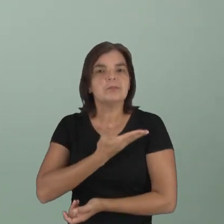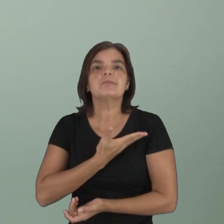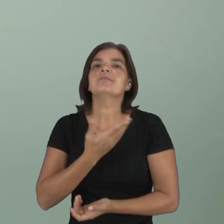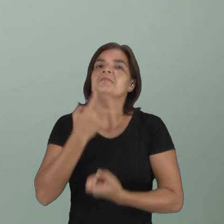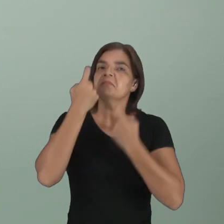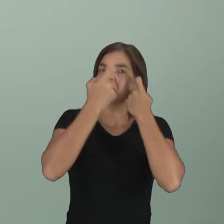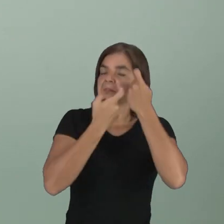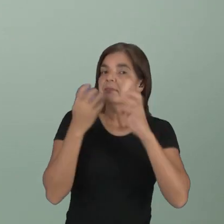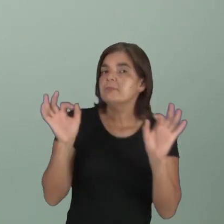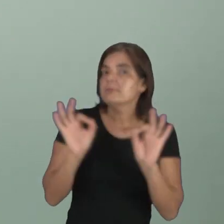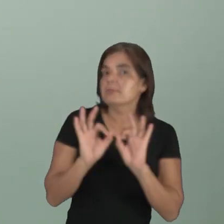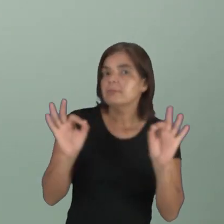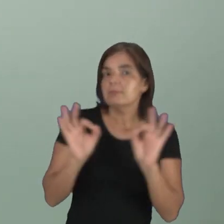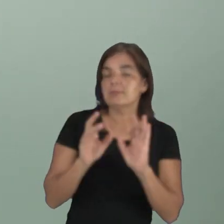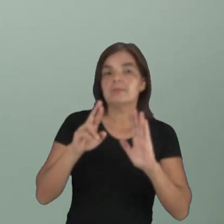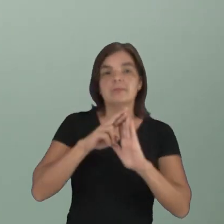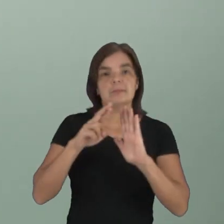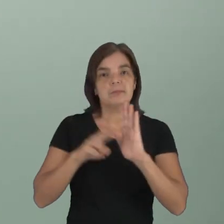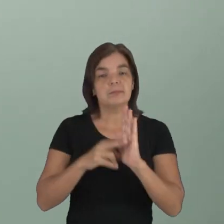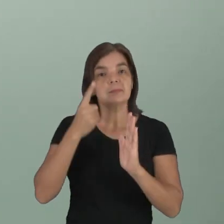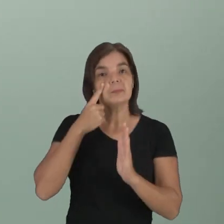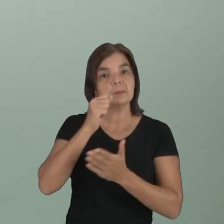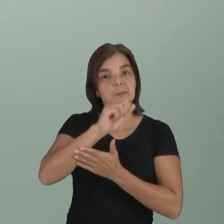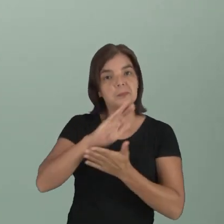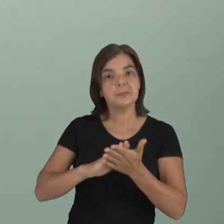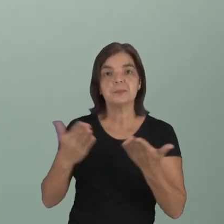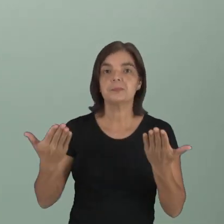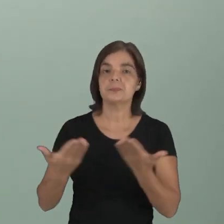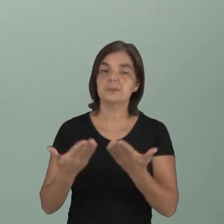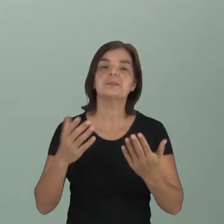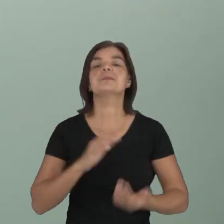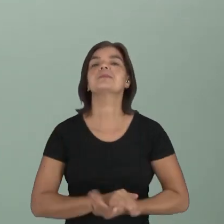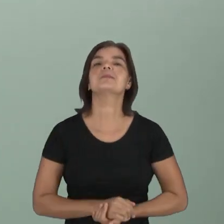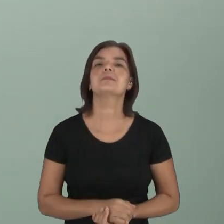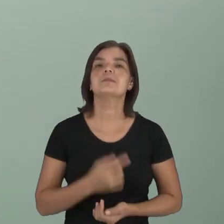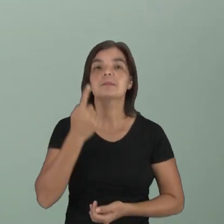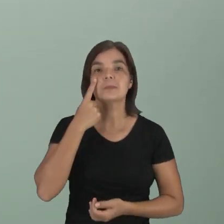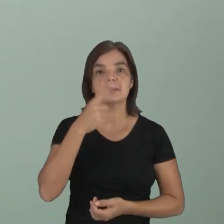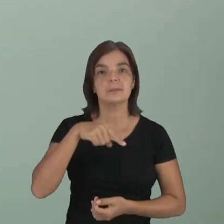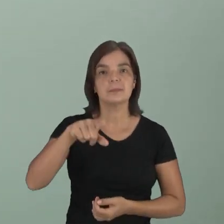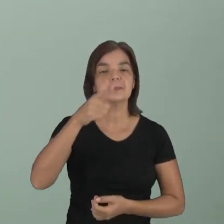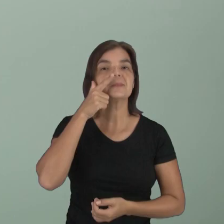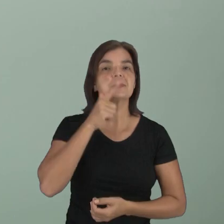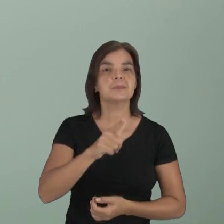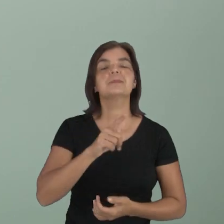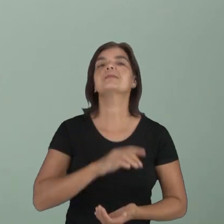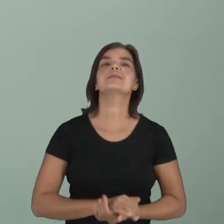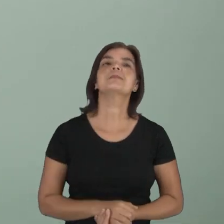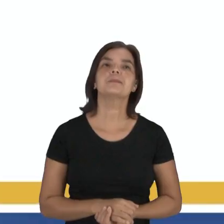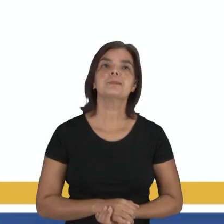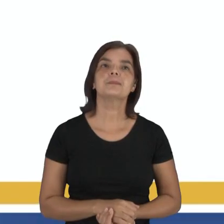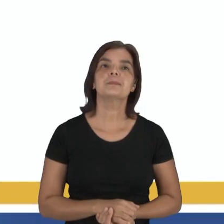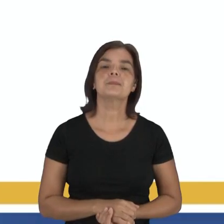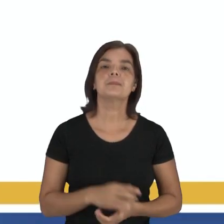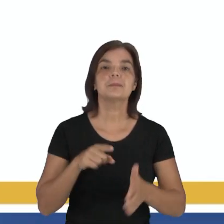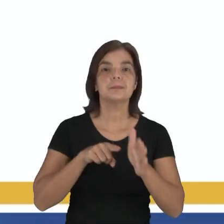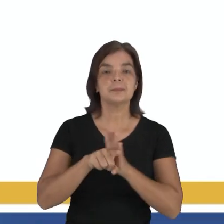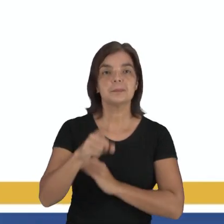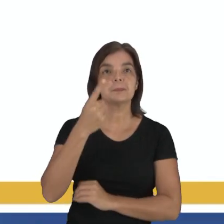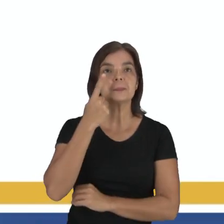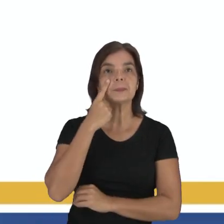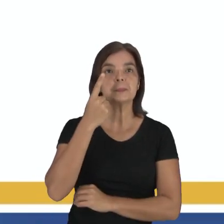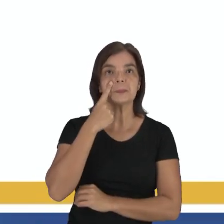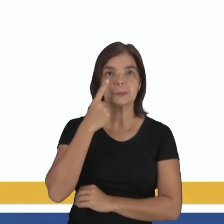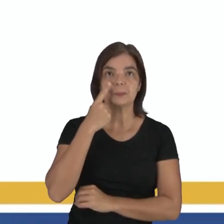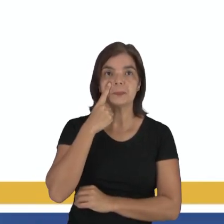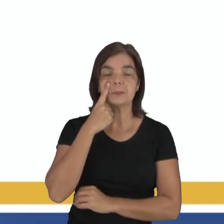essas preocupações, vamos fazer um exercício, tá bom? Espero que vocês acertem aí. Vamos lá.